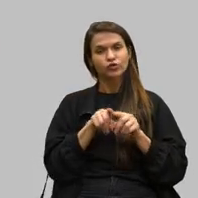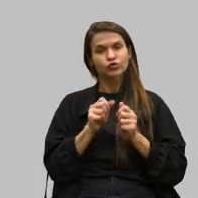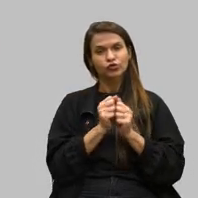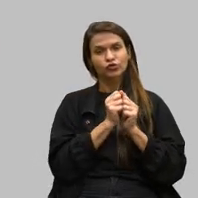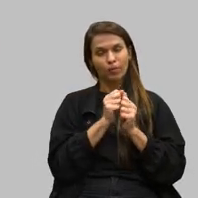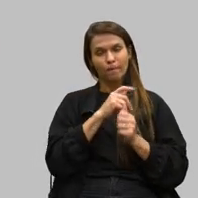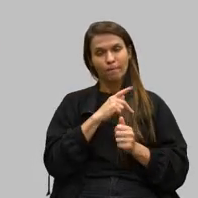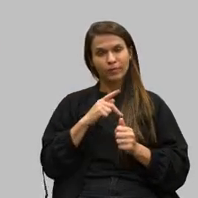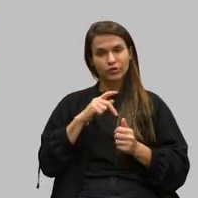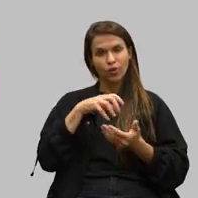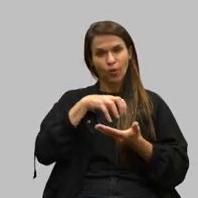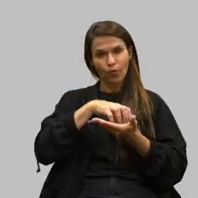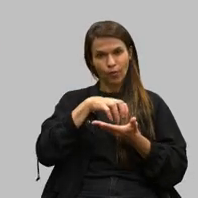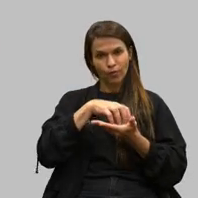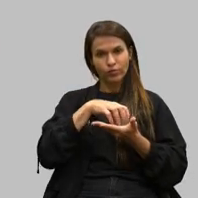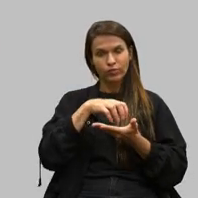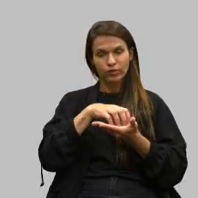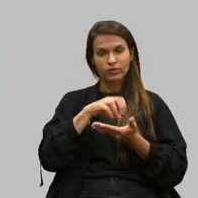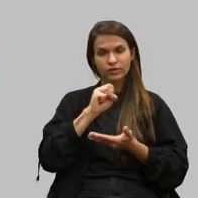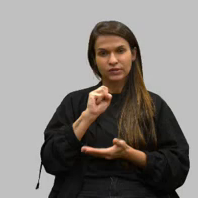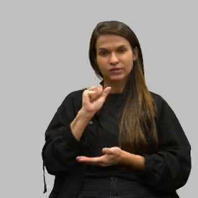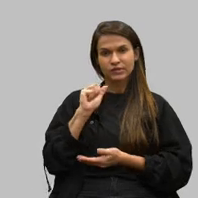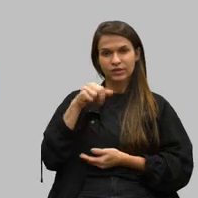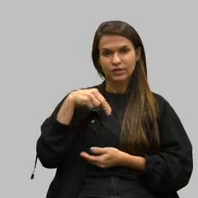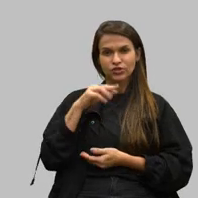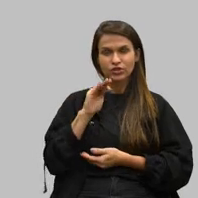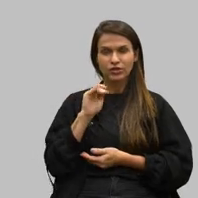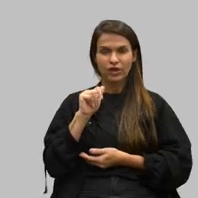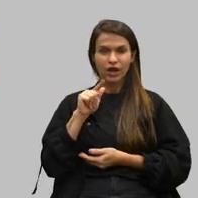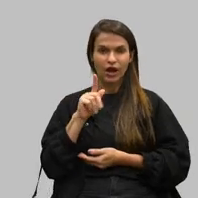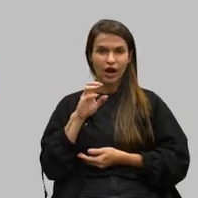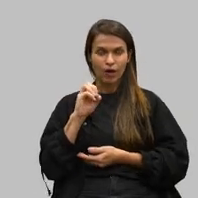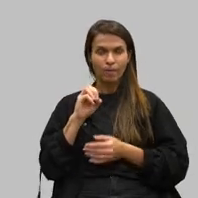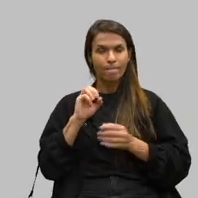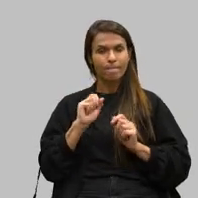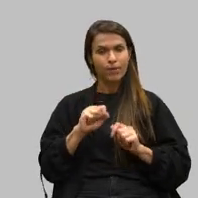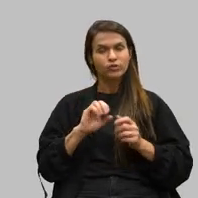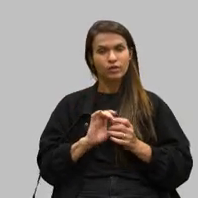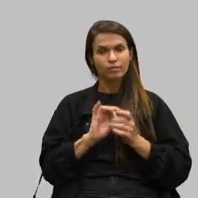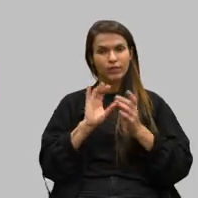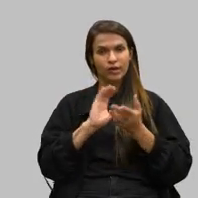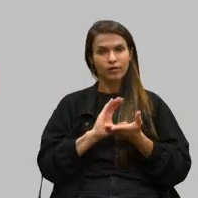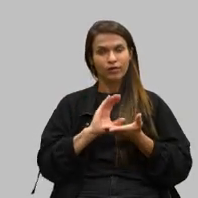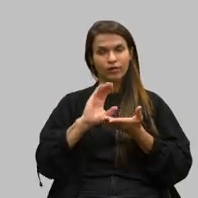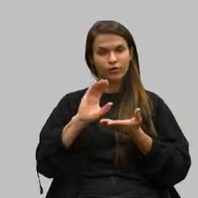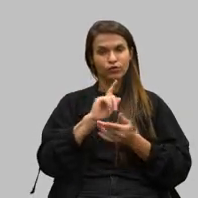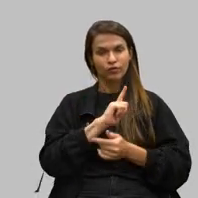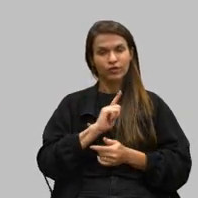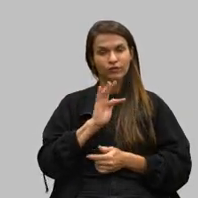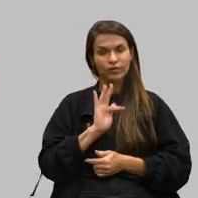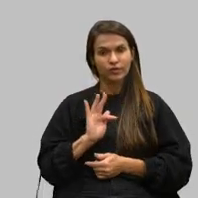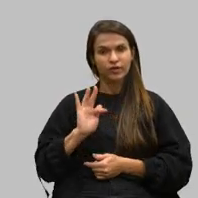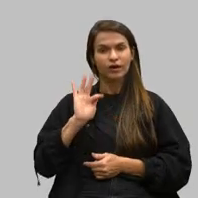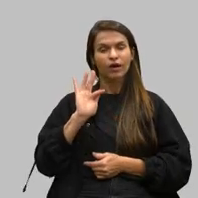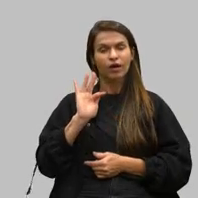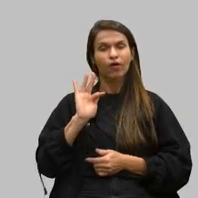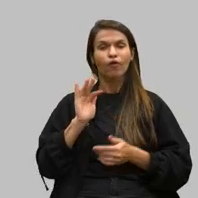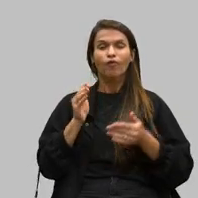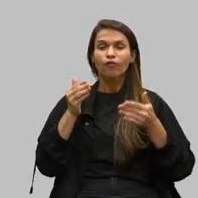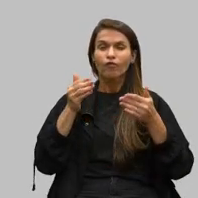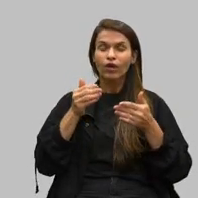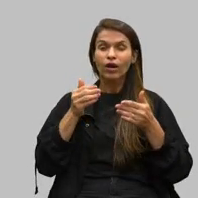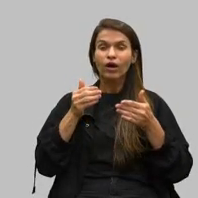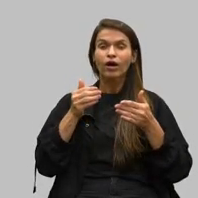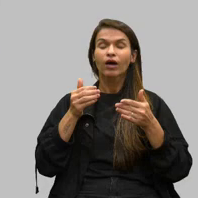da comissão, Arnaldo Santiago, para que a gente possa liberar os recursos do governo federal para o Ministério